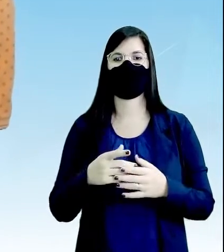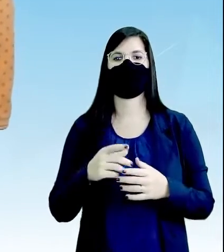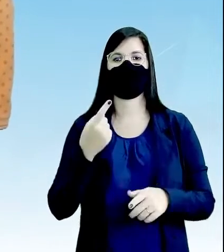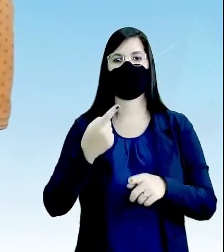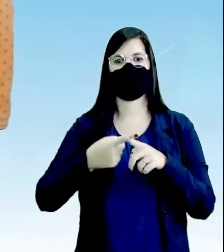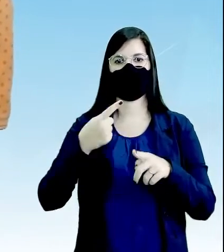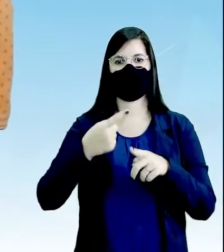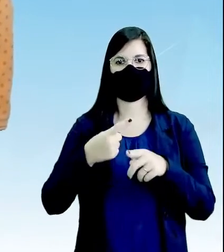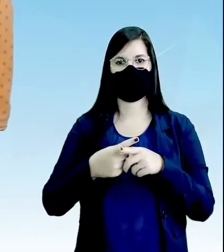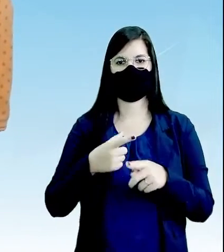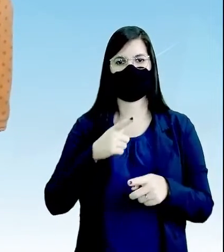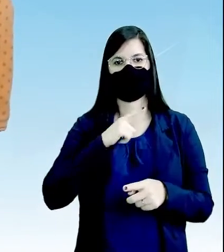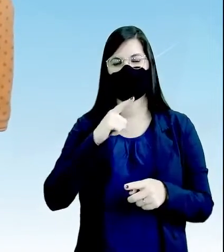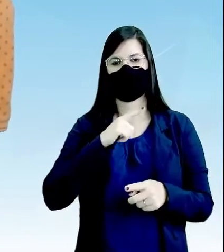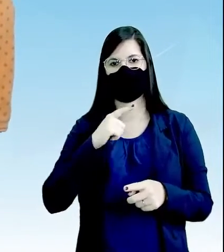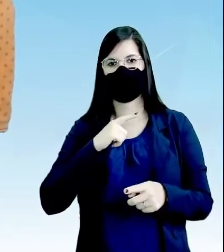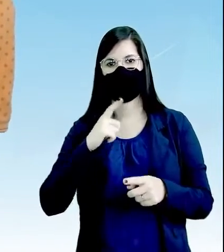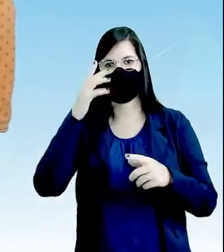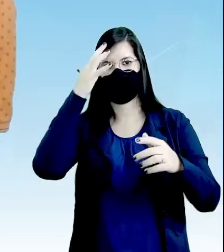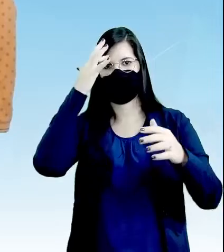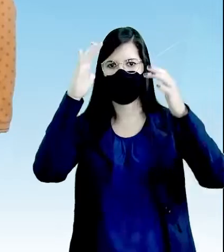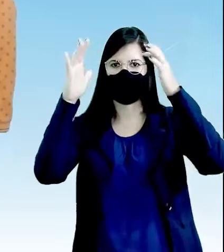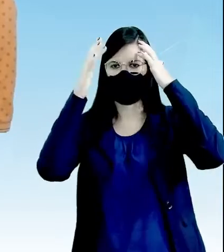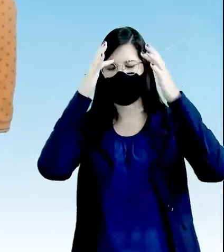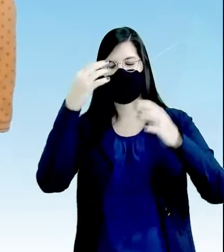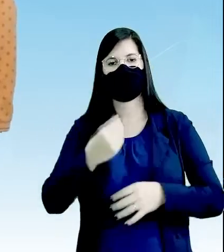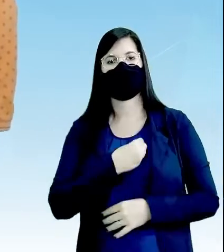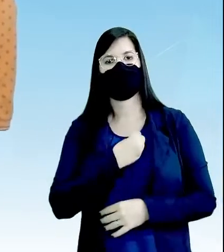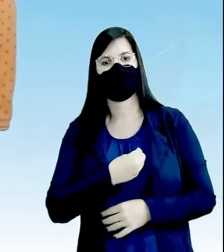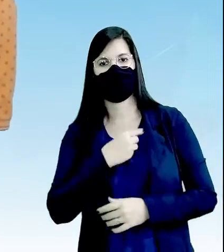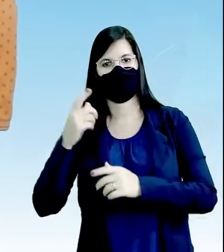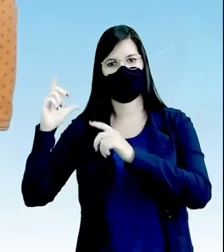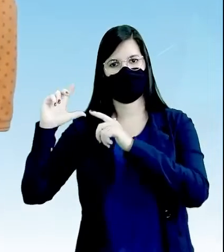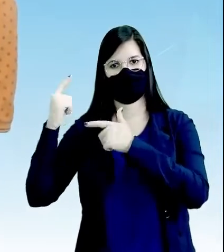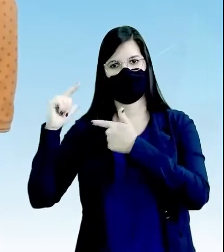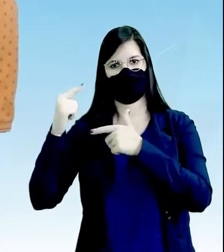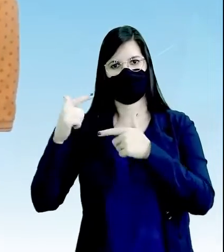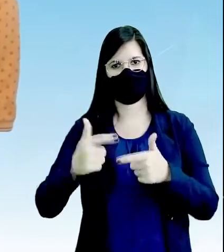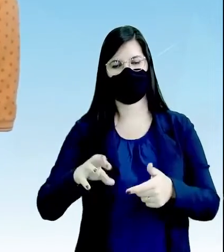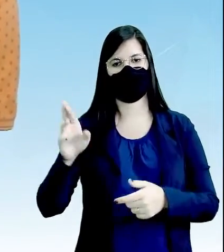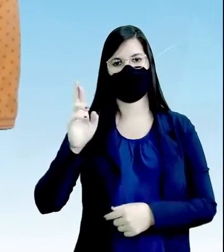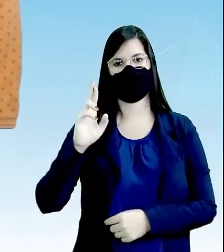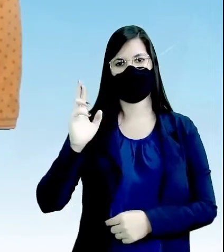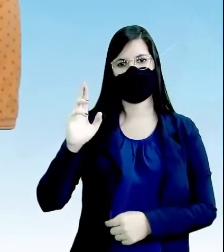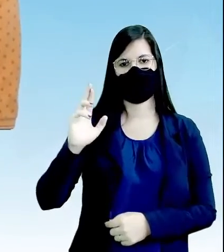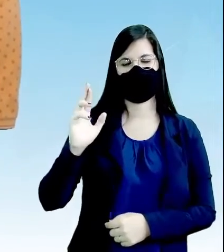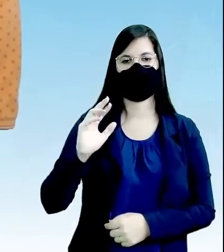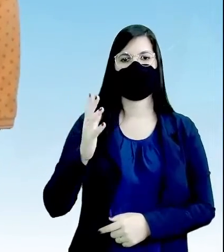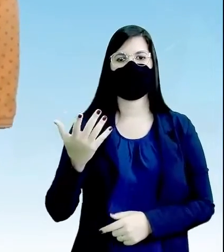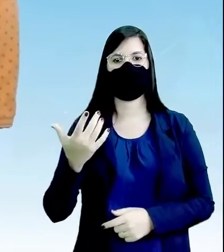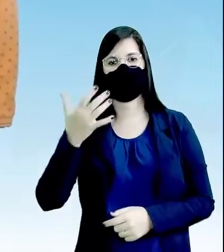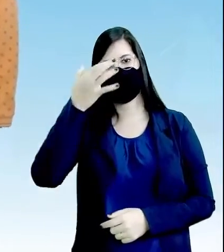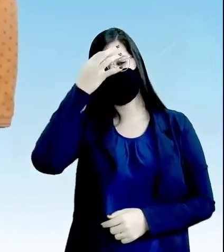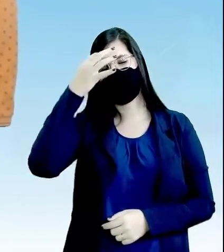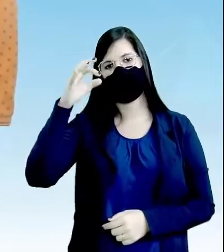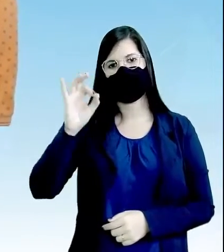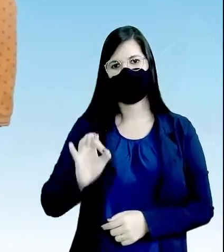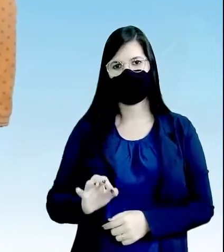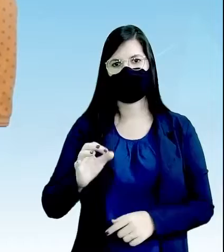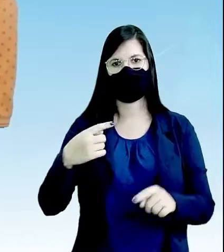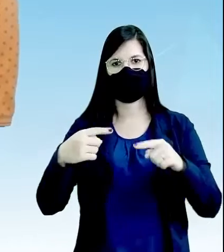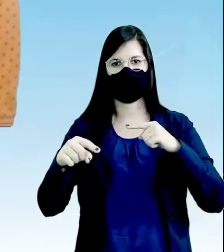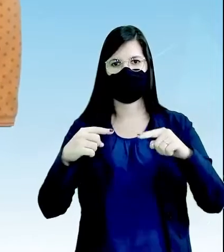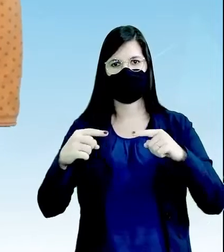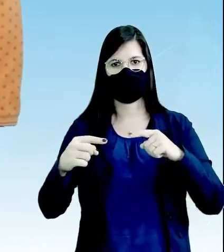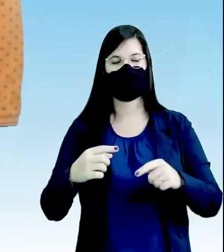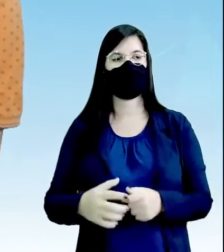nós temos uma determinada filosofia de vida ou tradição religiosa que nós não temos a questão da consciência, questão Exatamente, política, não